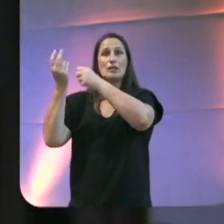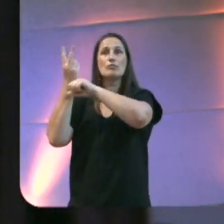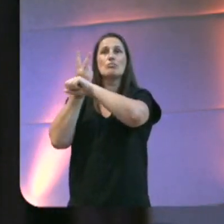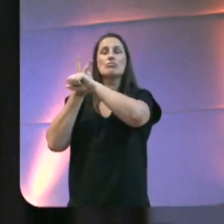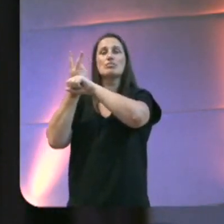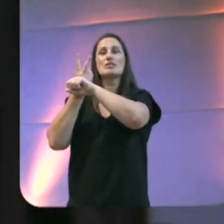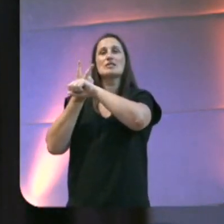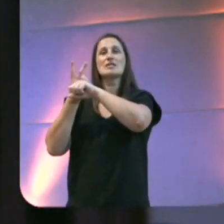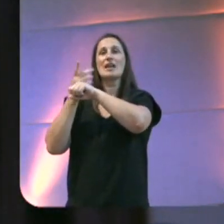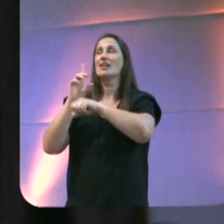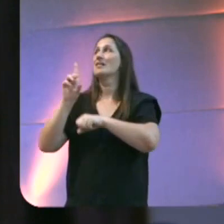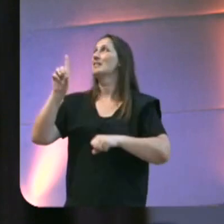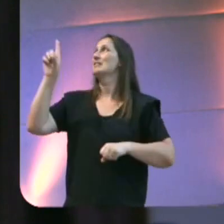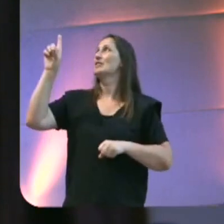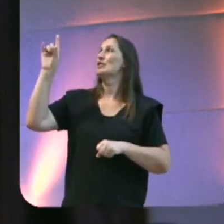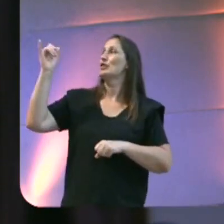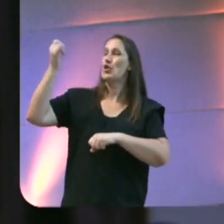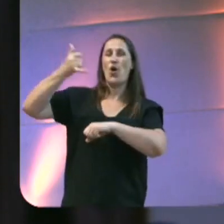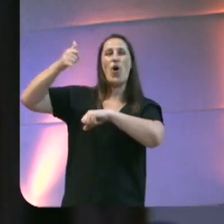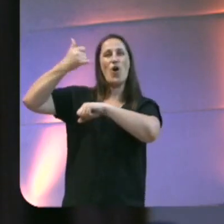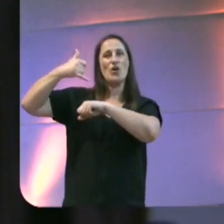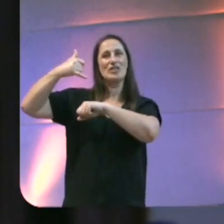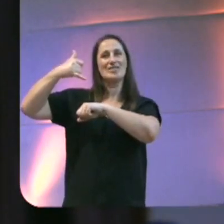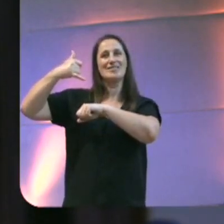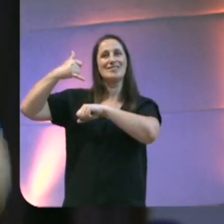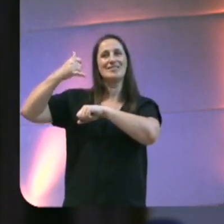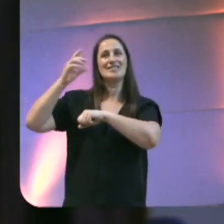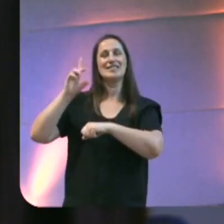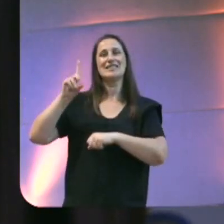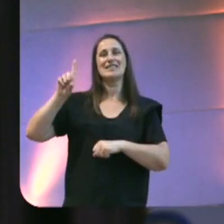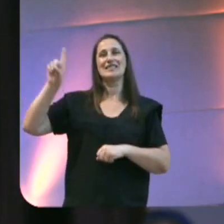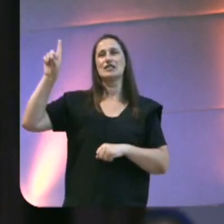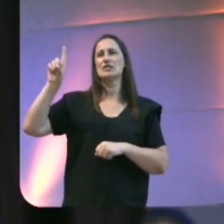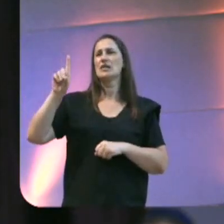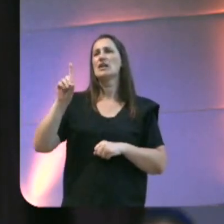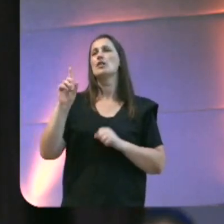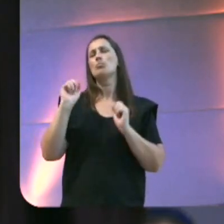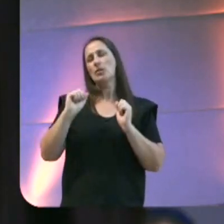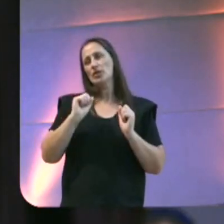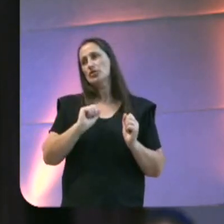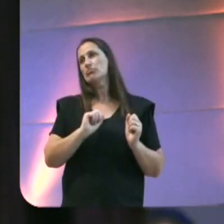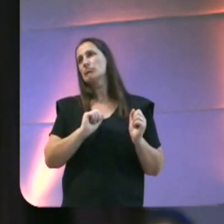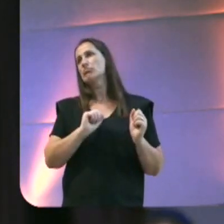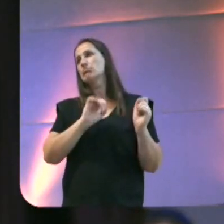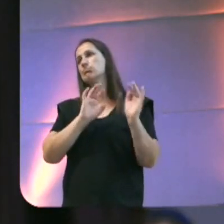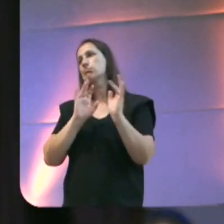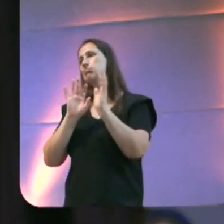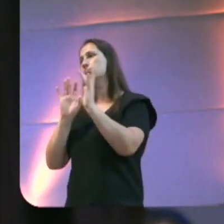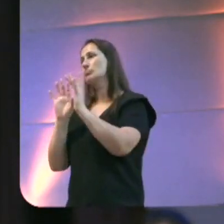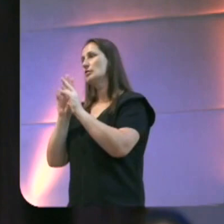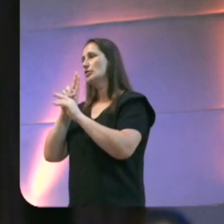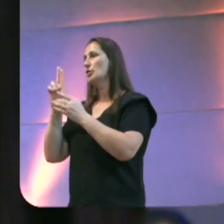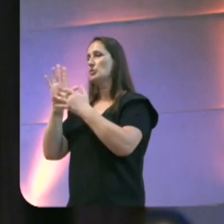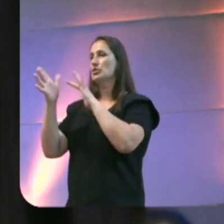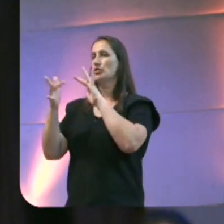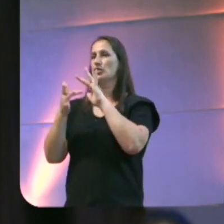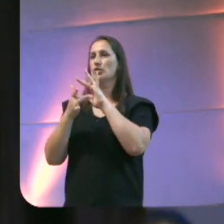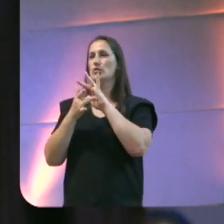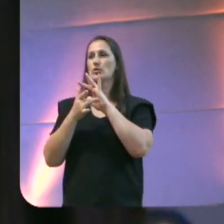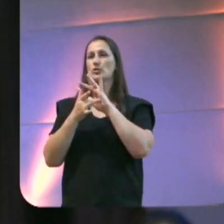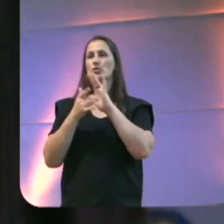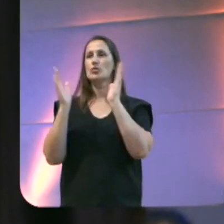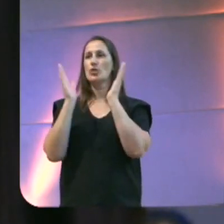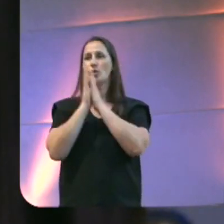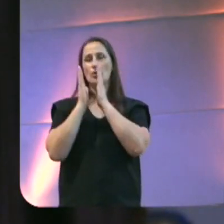buscar esse suprimento que é o óleo de Deus. Então vai saindo do teu lugar, vem para cá, vamos orar junto. Venha para cá, em nome de Jesus. A gente vai estar